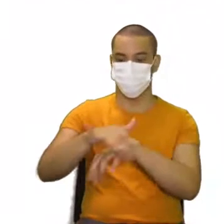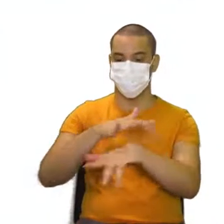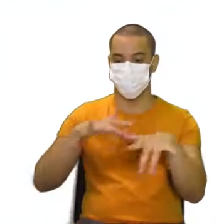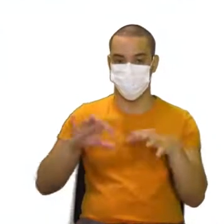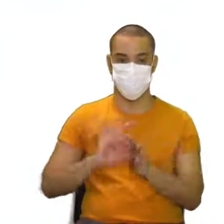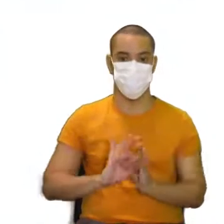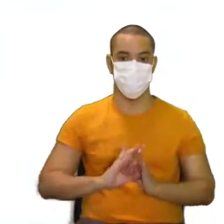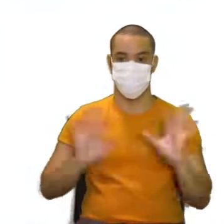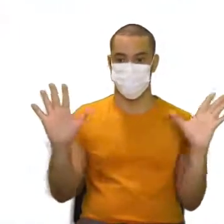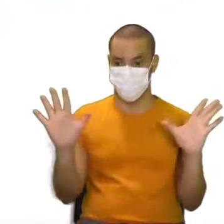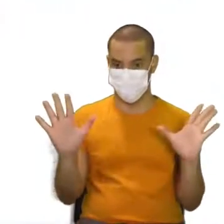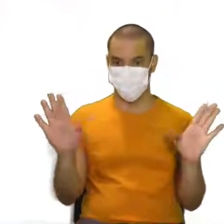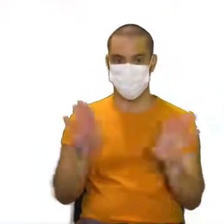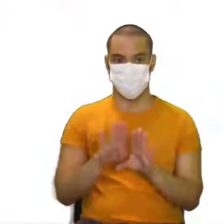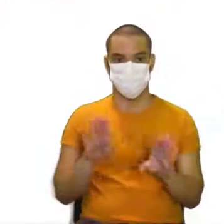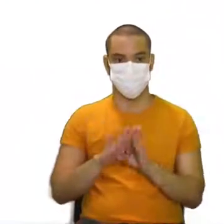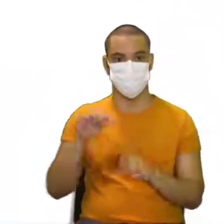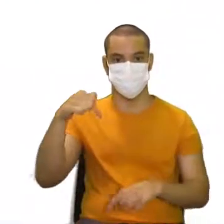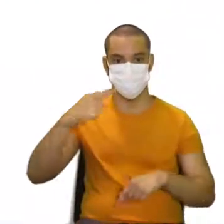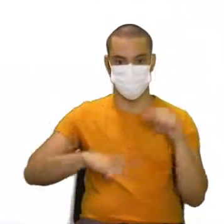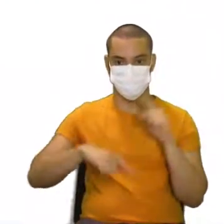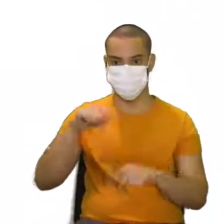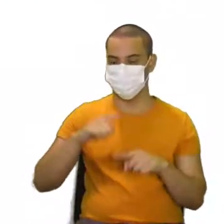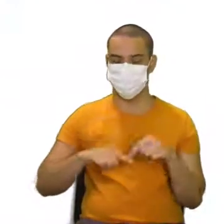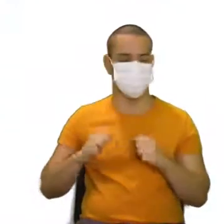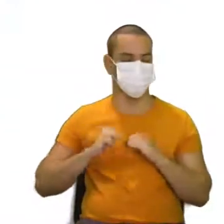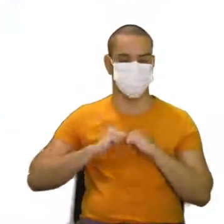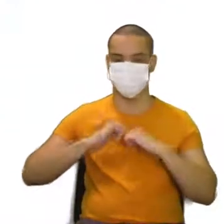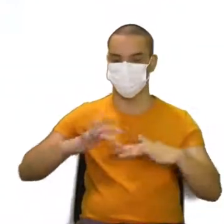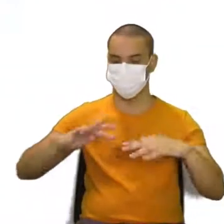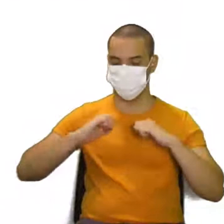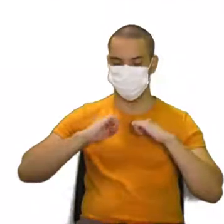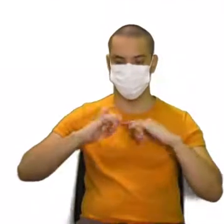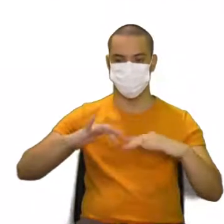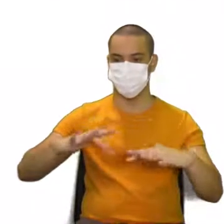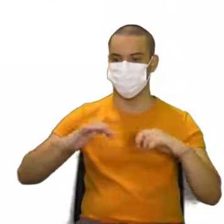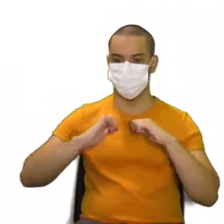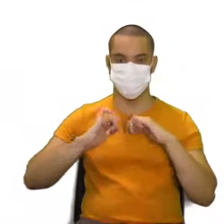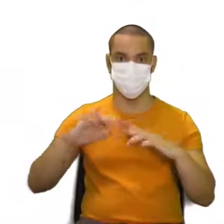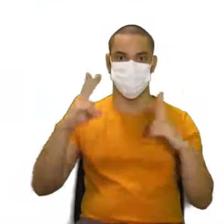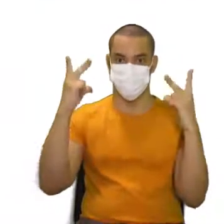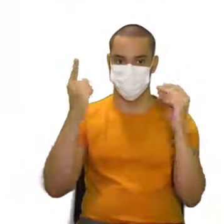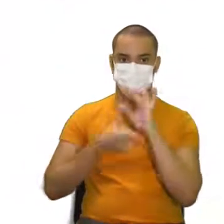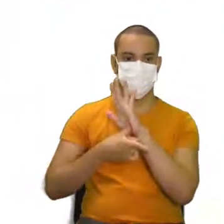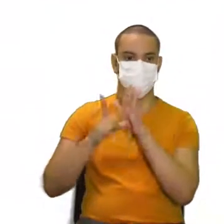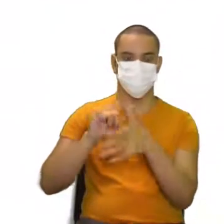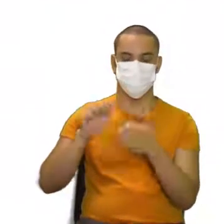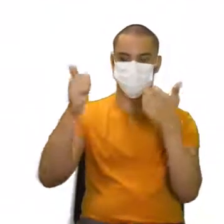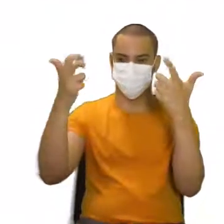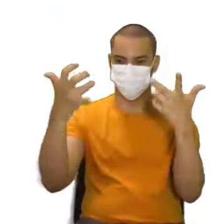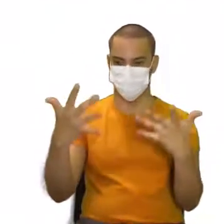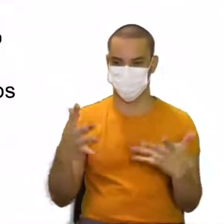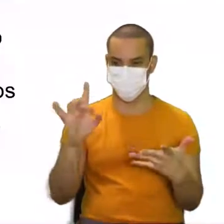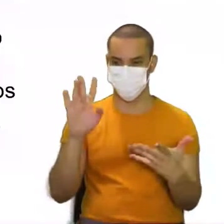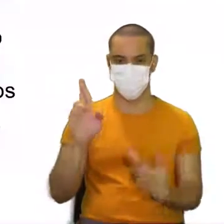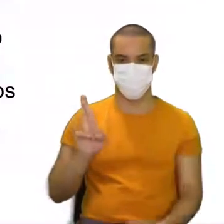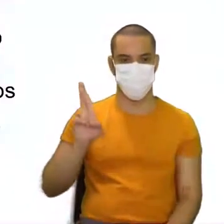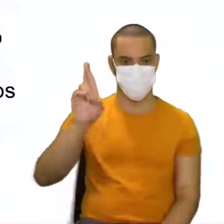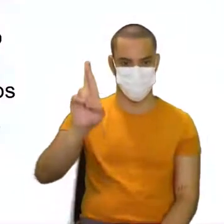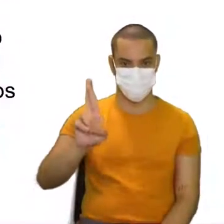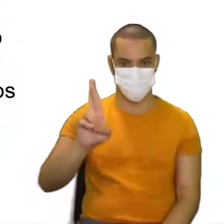livremente Oi e a carga segue em movimento retilíneo e uniforme sei que eu já falei só tá sendo